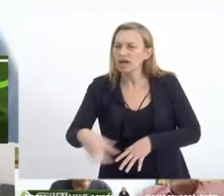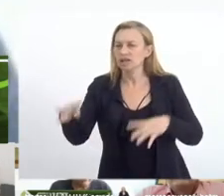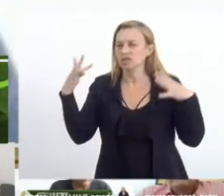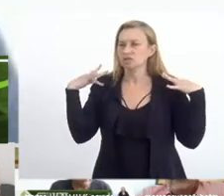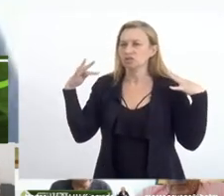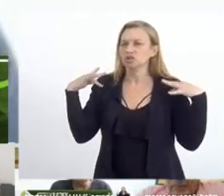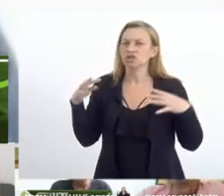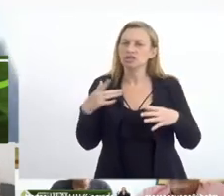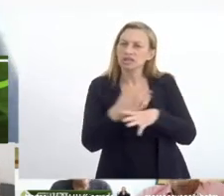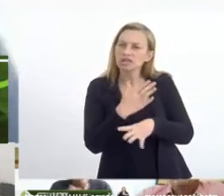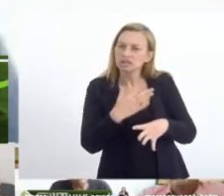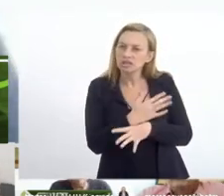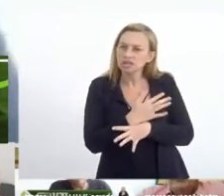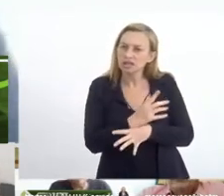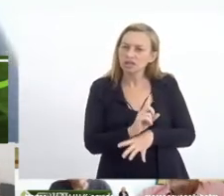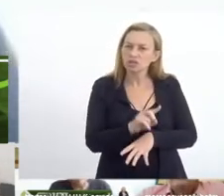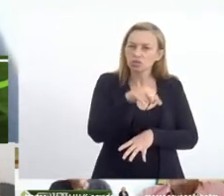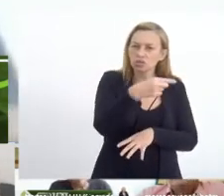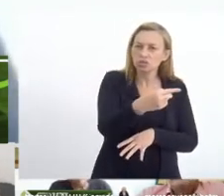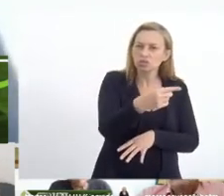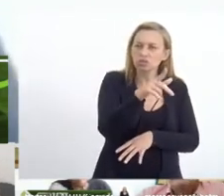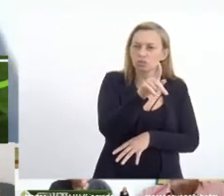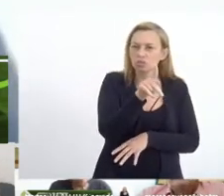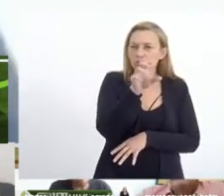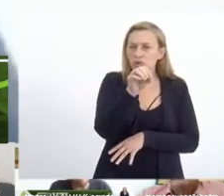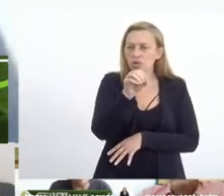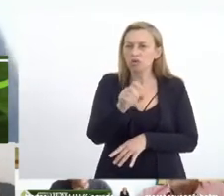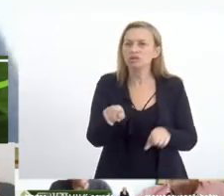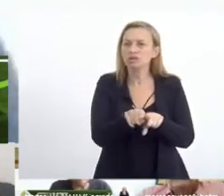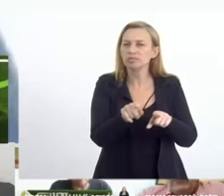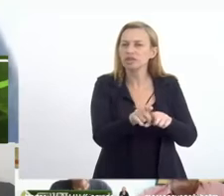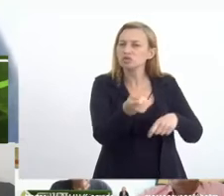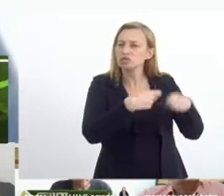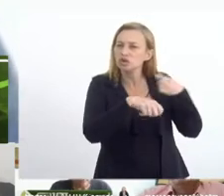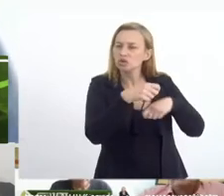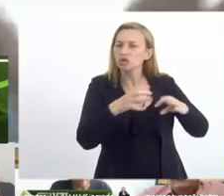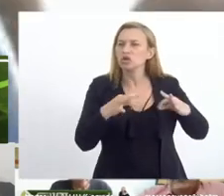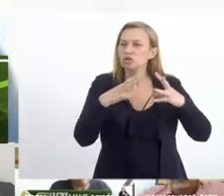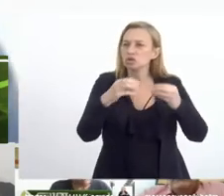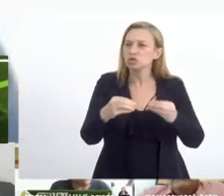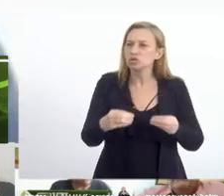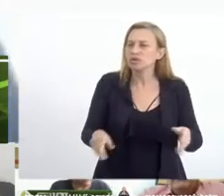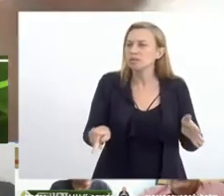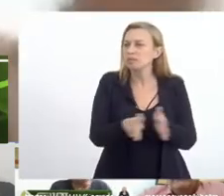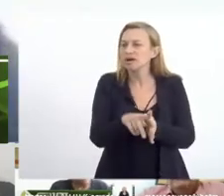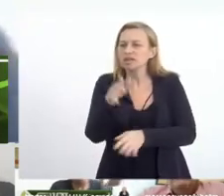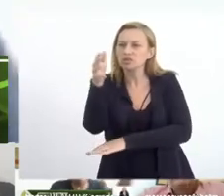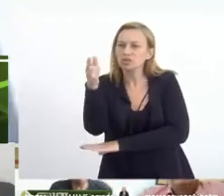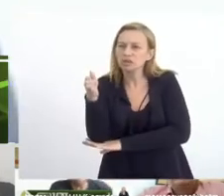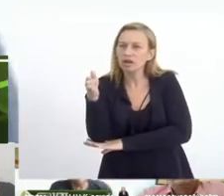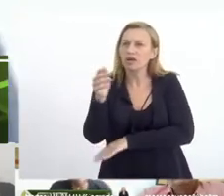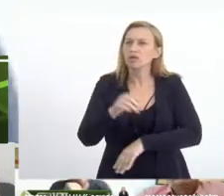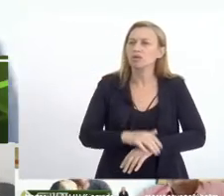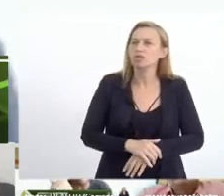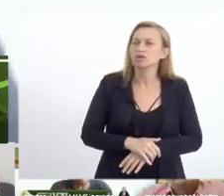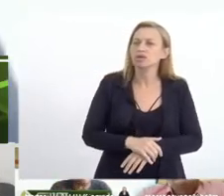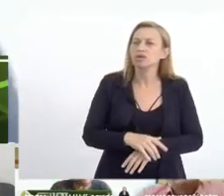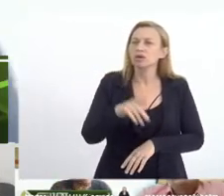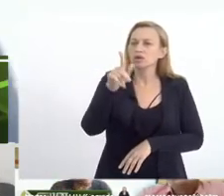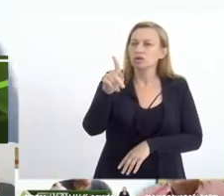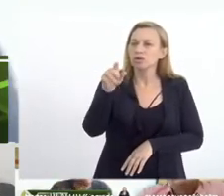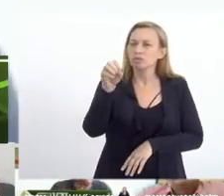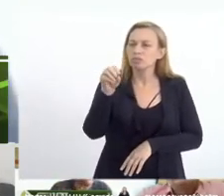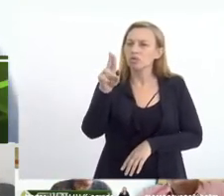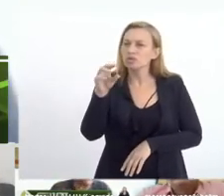da cidade, dos outros polos e dos negócios, envolvendo toda a parte de hotel, de pousada, de